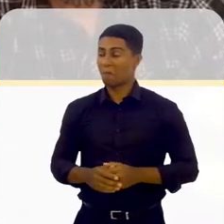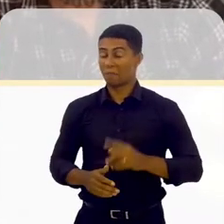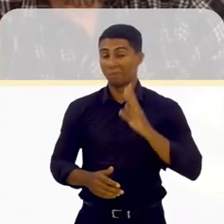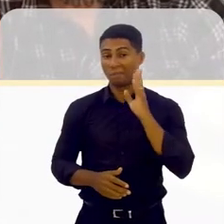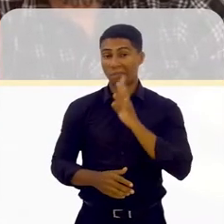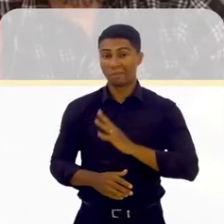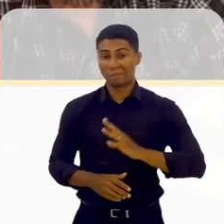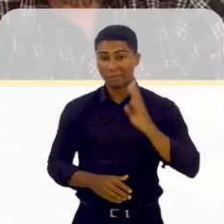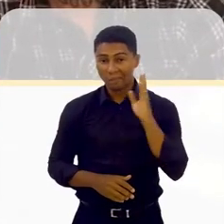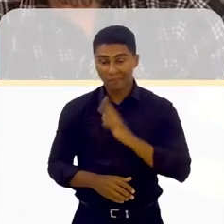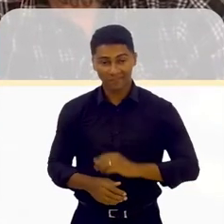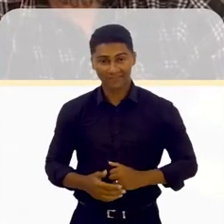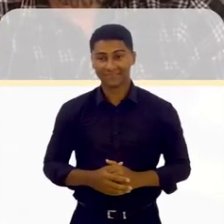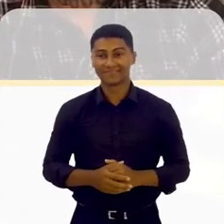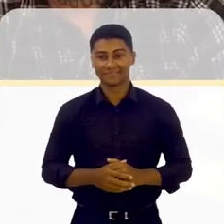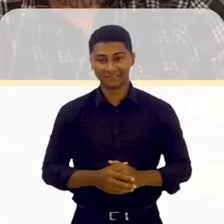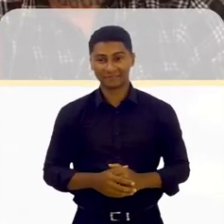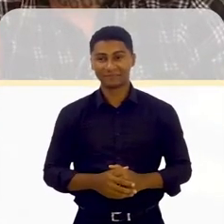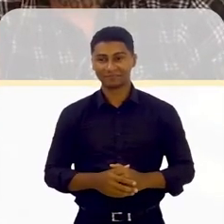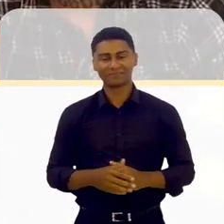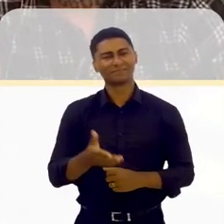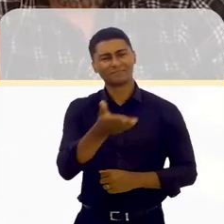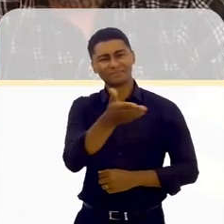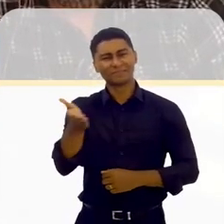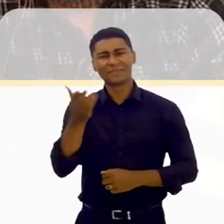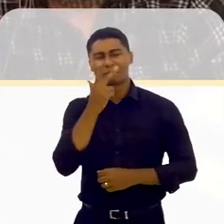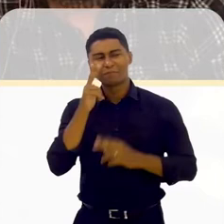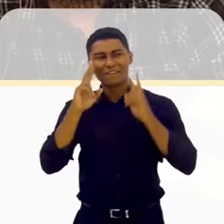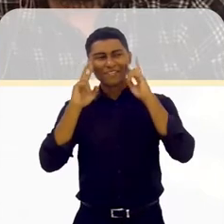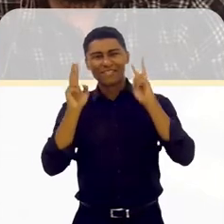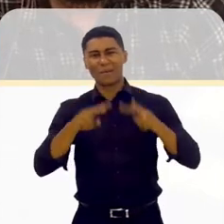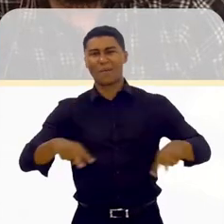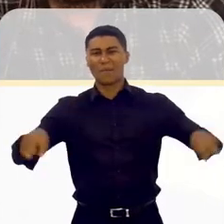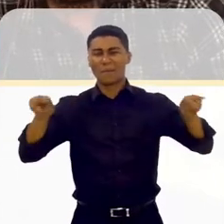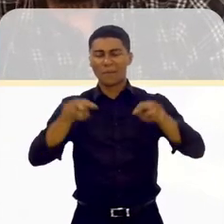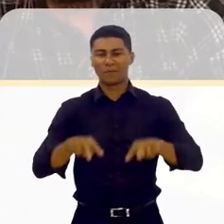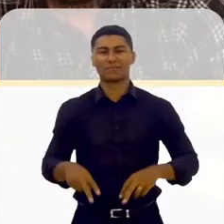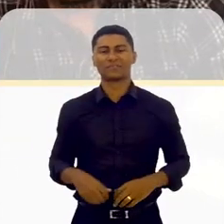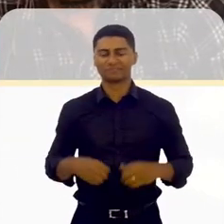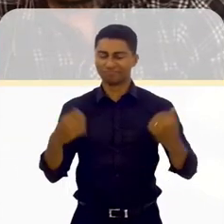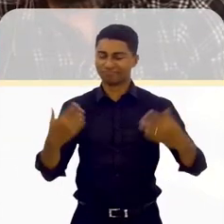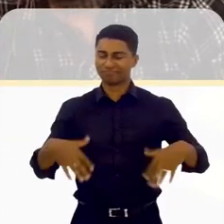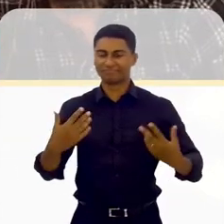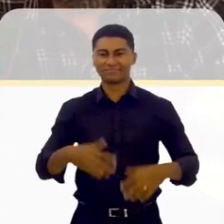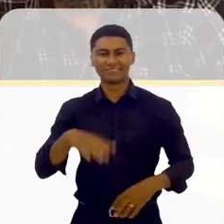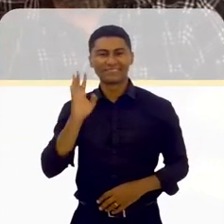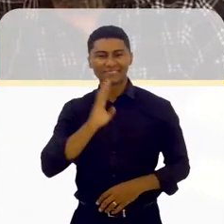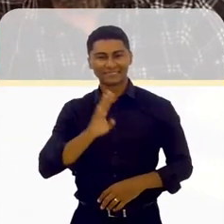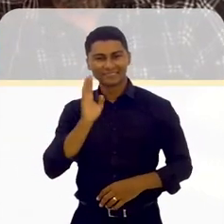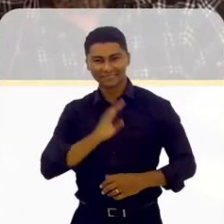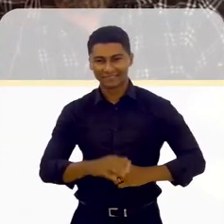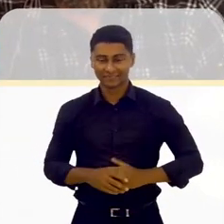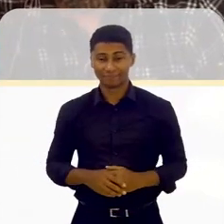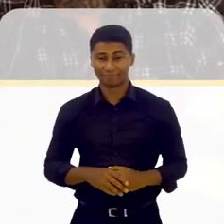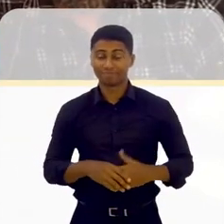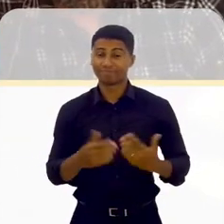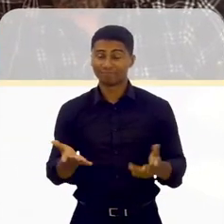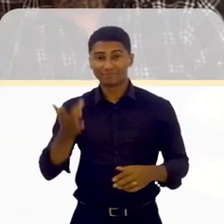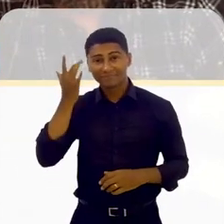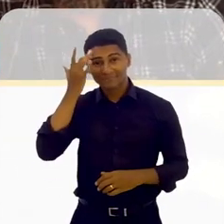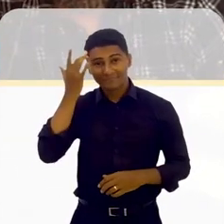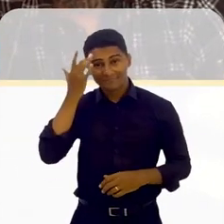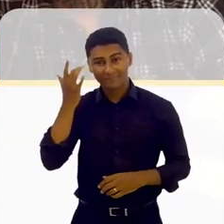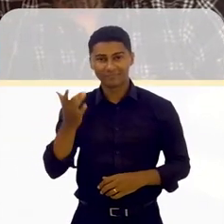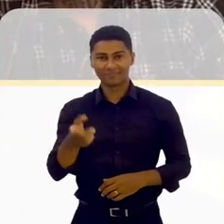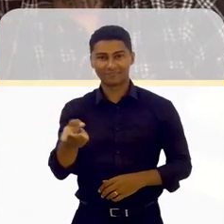barato, gente. Que bacana. E que bacana a visão de vocês, né? É, de tudo. Eu acho assim,